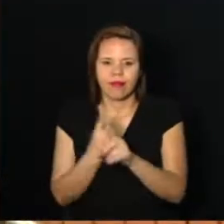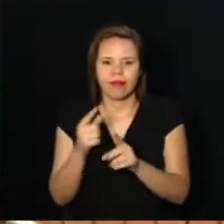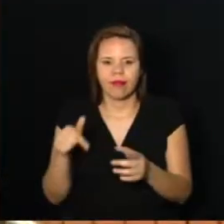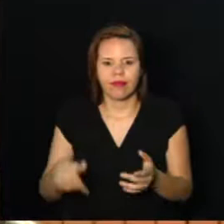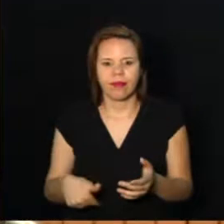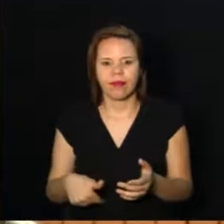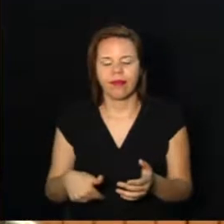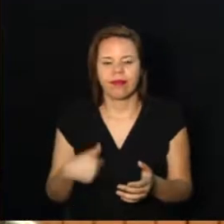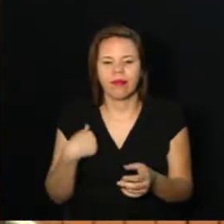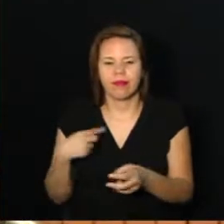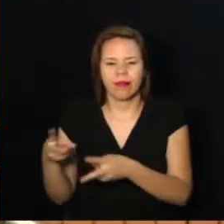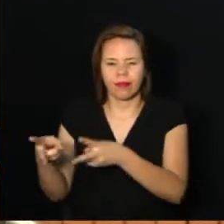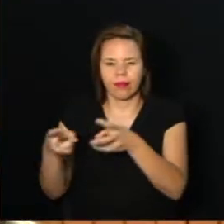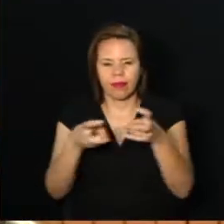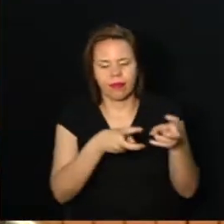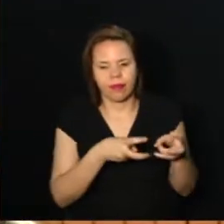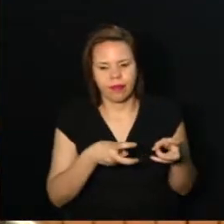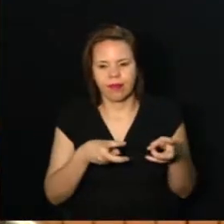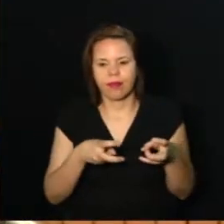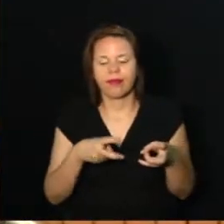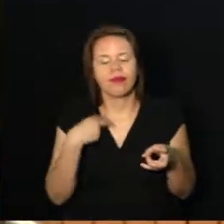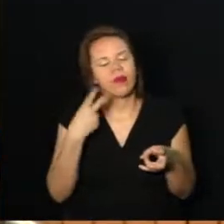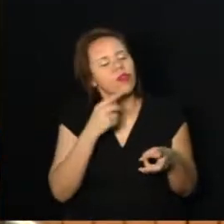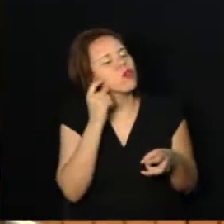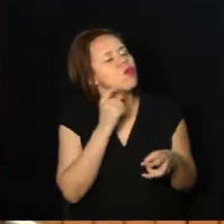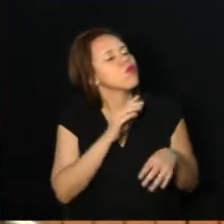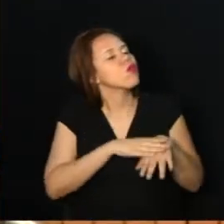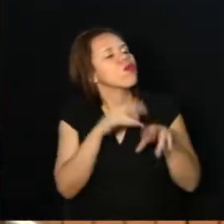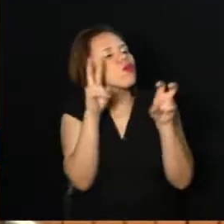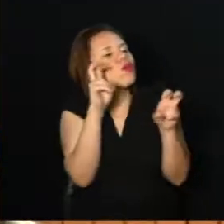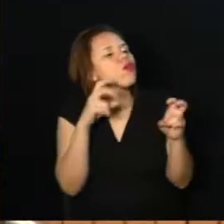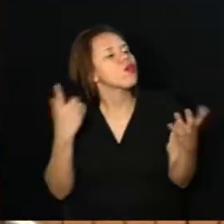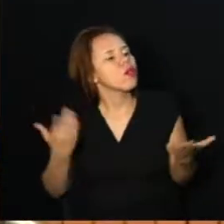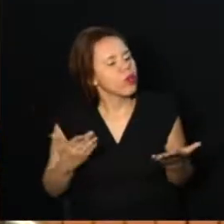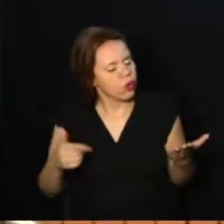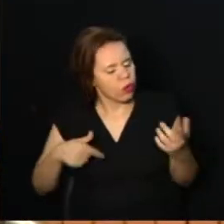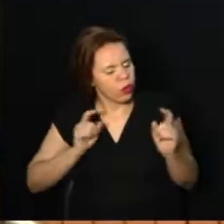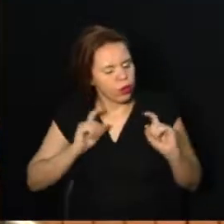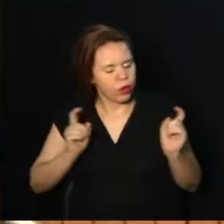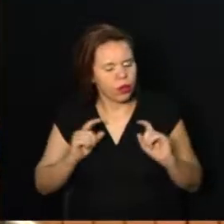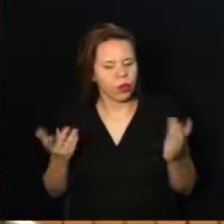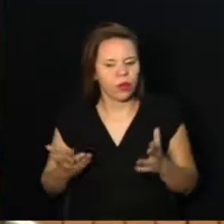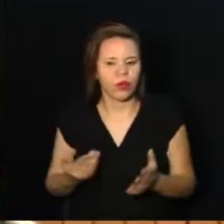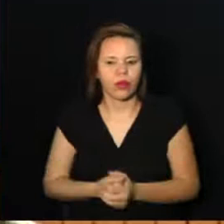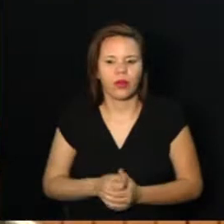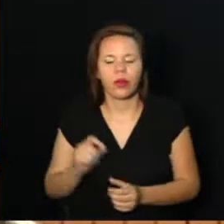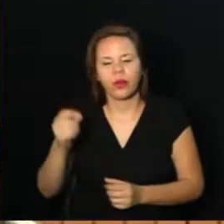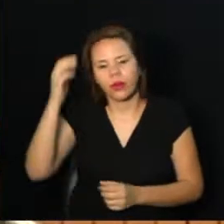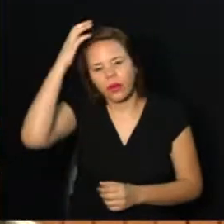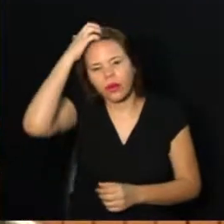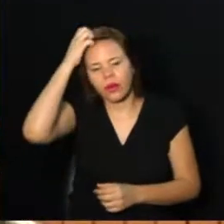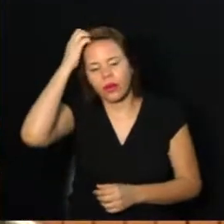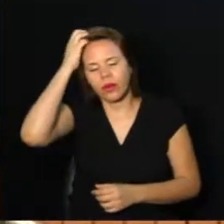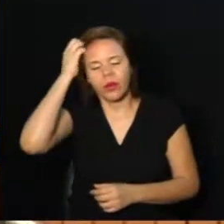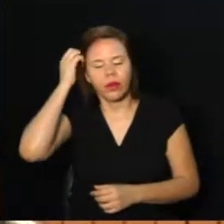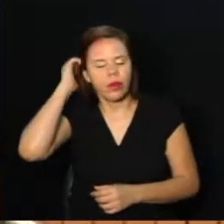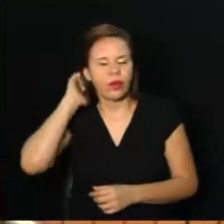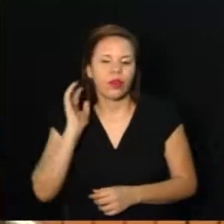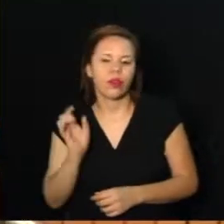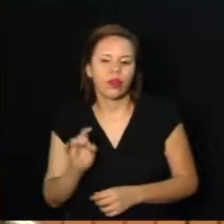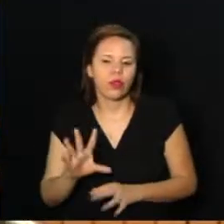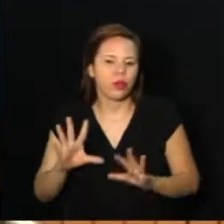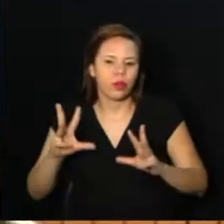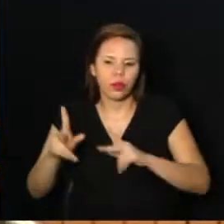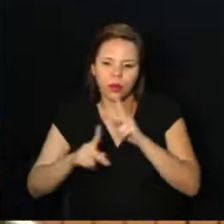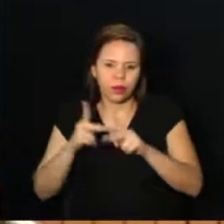porque a gente percebe, o vereador Marcelo Silva, que é o idealizador aqui desta nossa reunião, de que não são